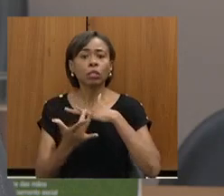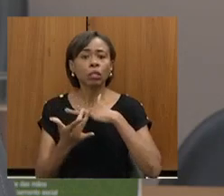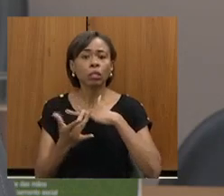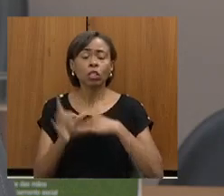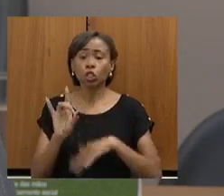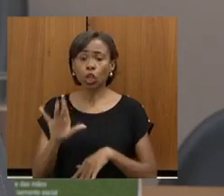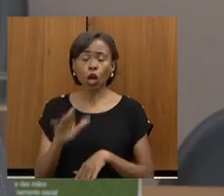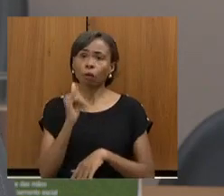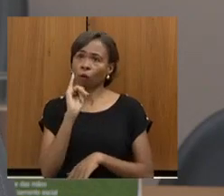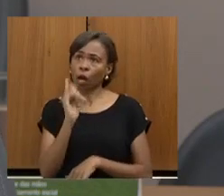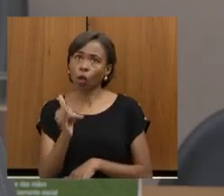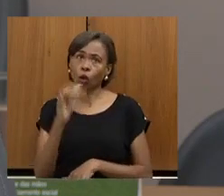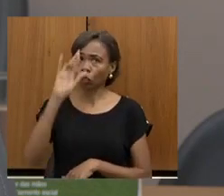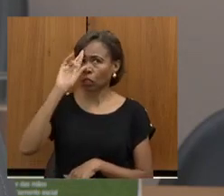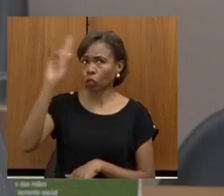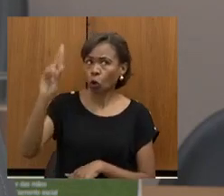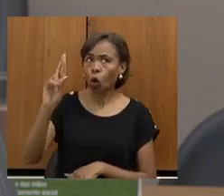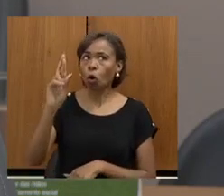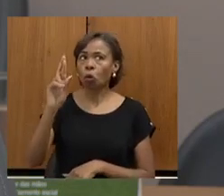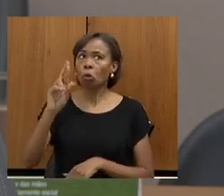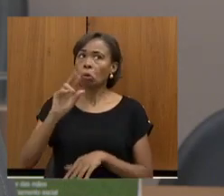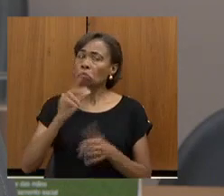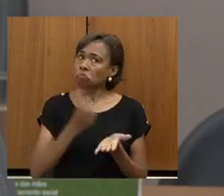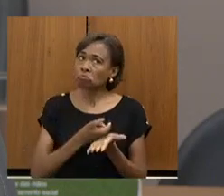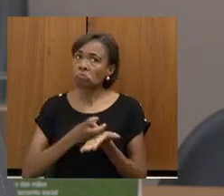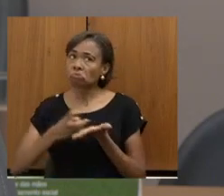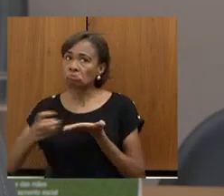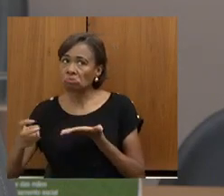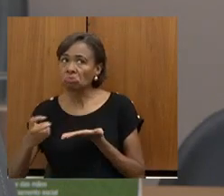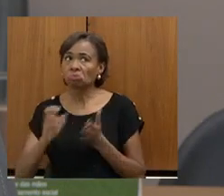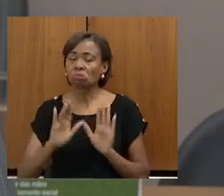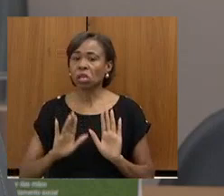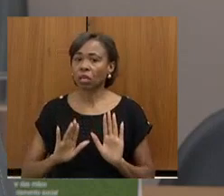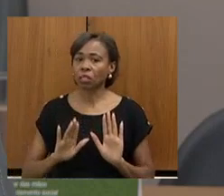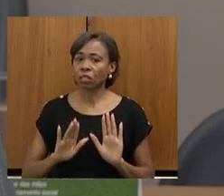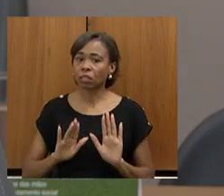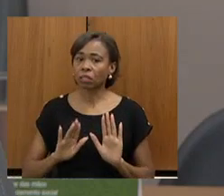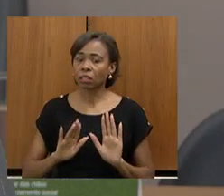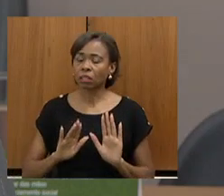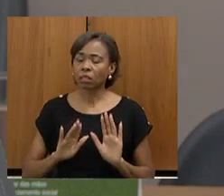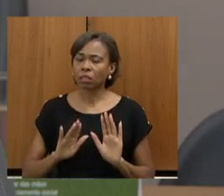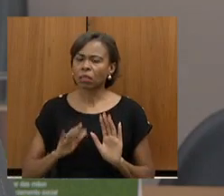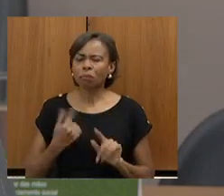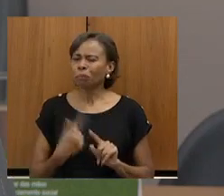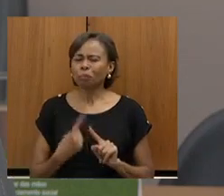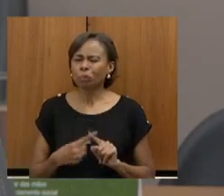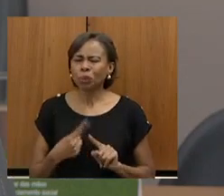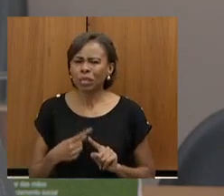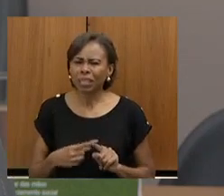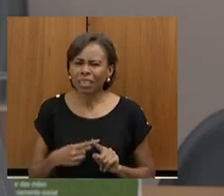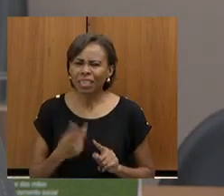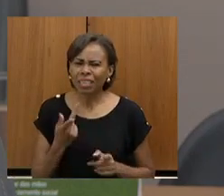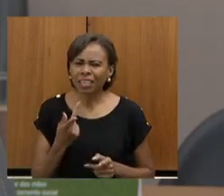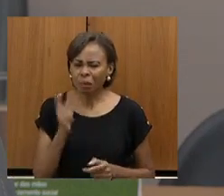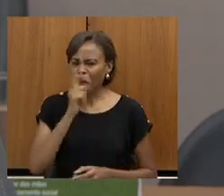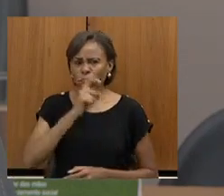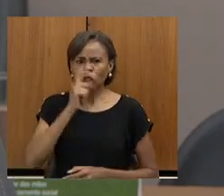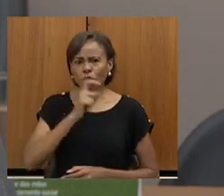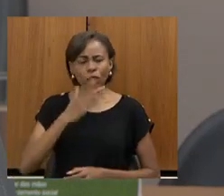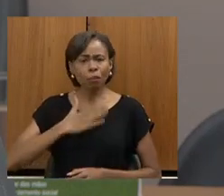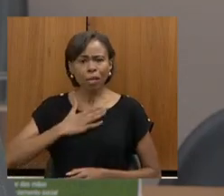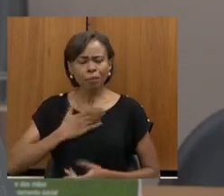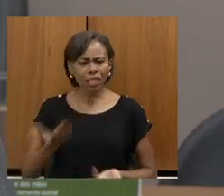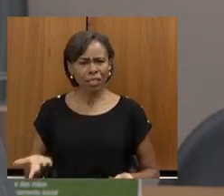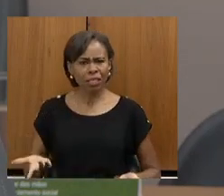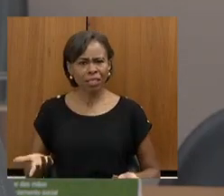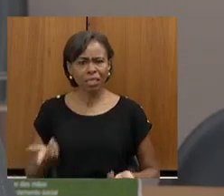do diretor e das atividades presenciais do aluno? E por que eles mentiram para mim na reunião? Porque na